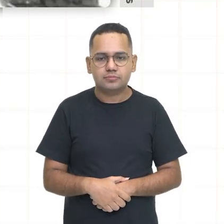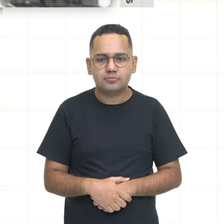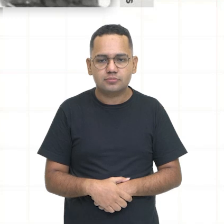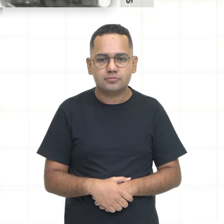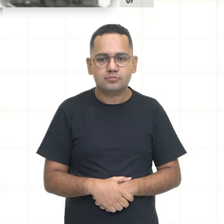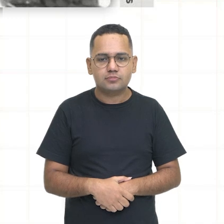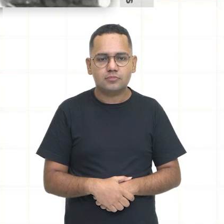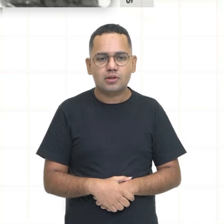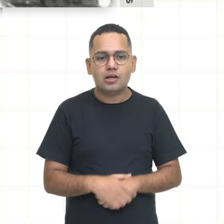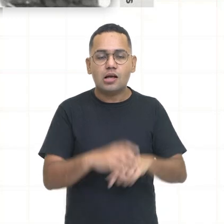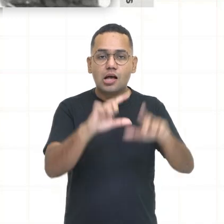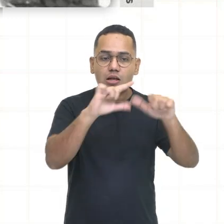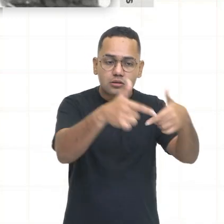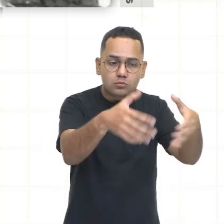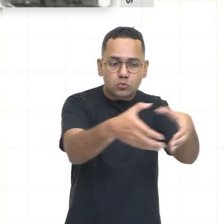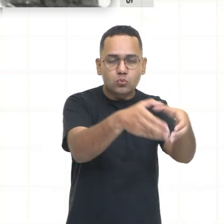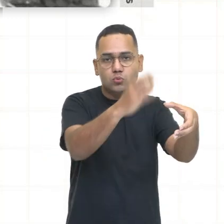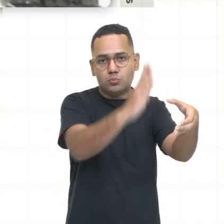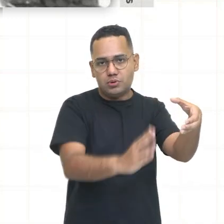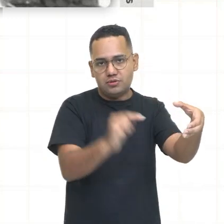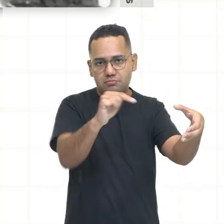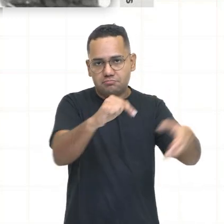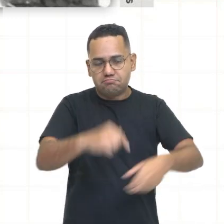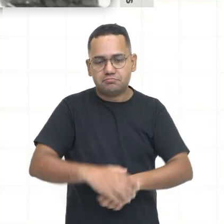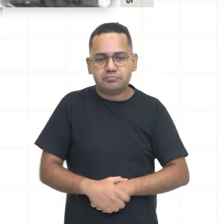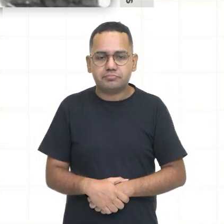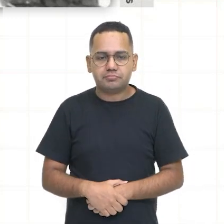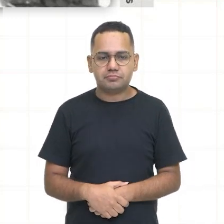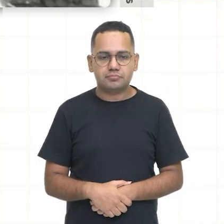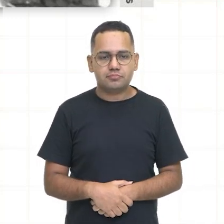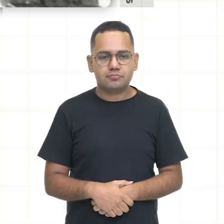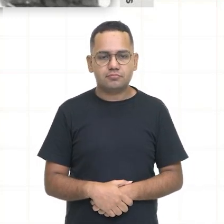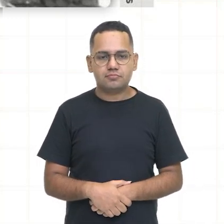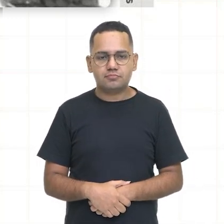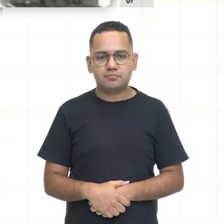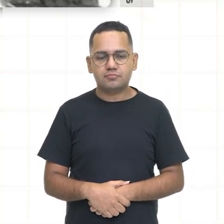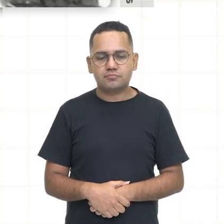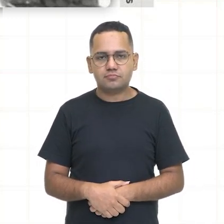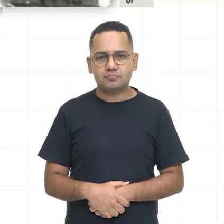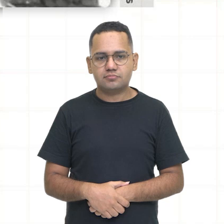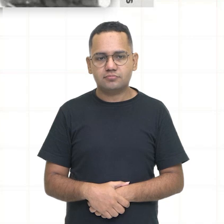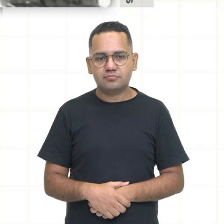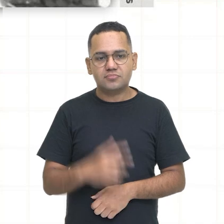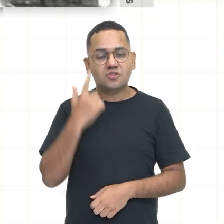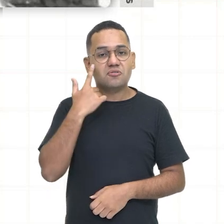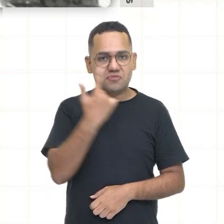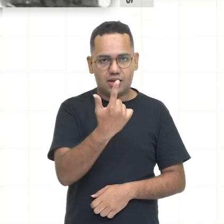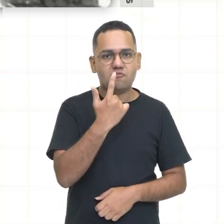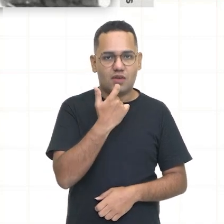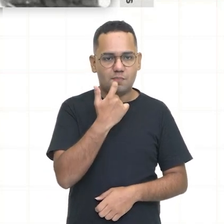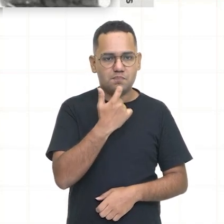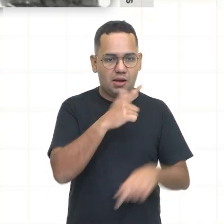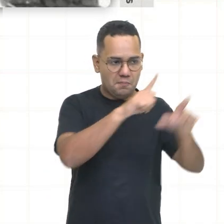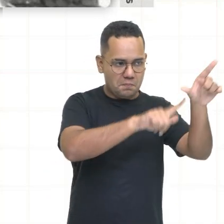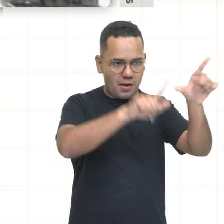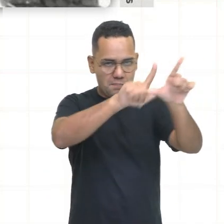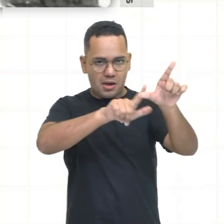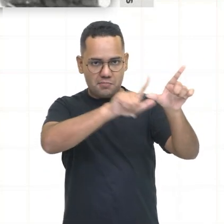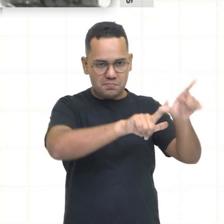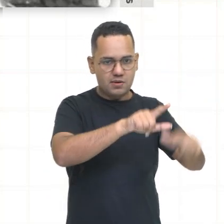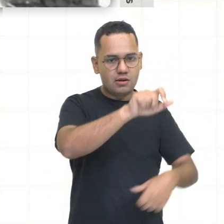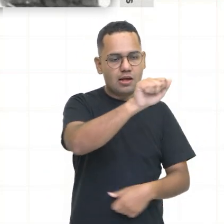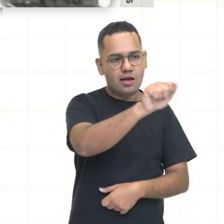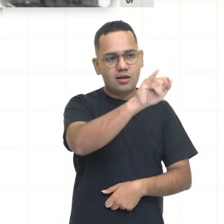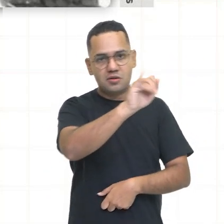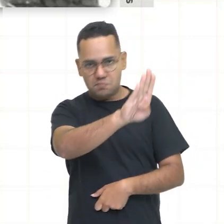falando justamente da Ação Integralista Brasileira, ou simplesmente integralistas, grupo de